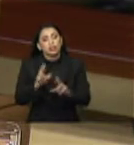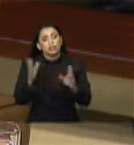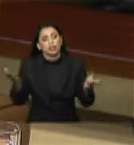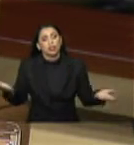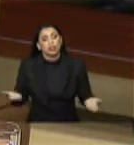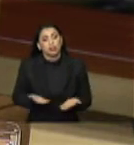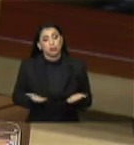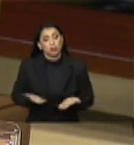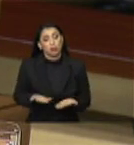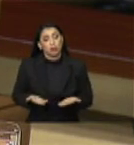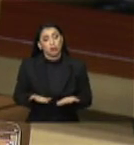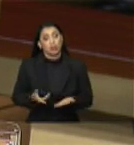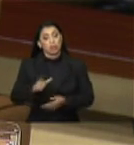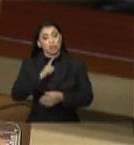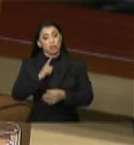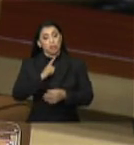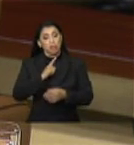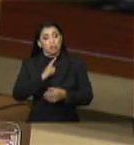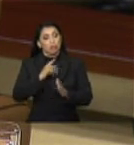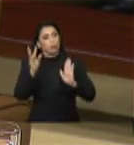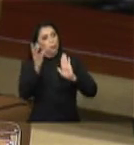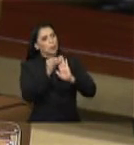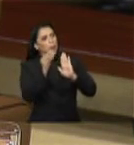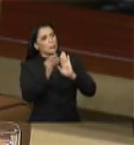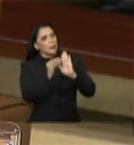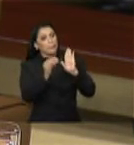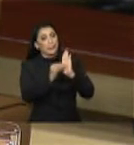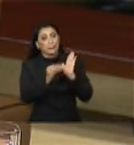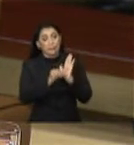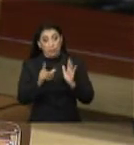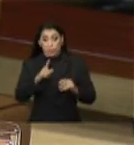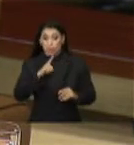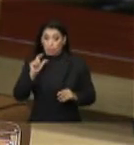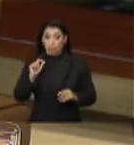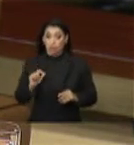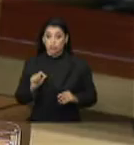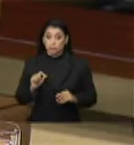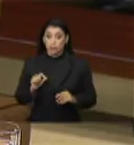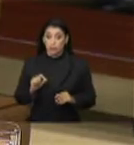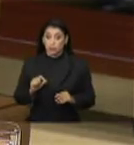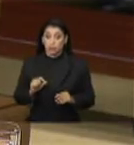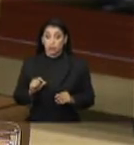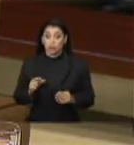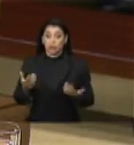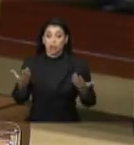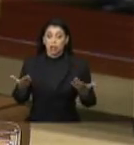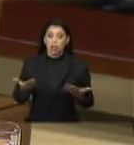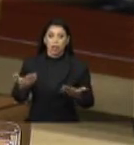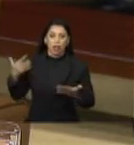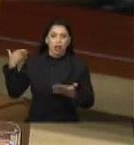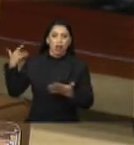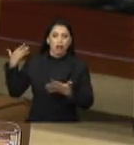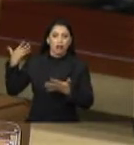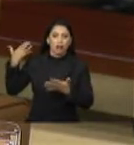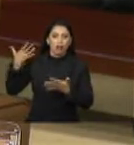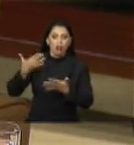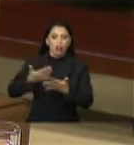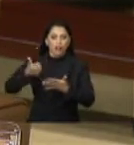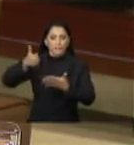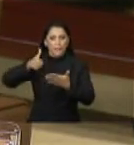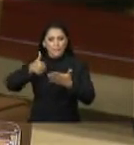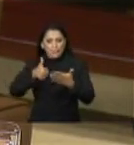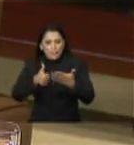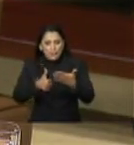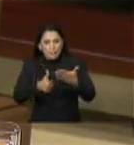a Rigor os elementos efetivamente estão presentes de lá para casa examinando